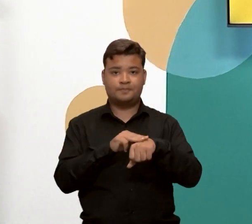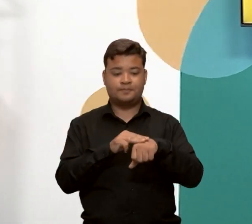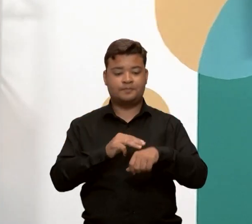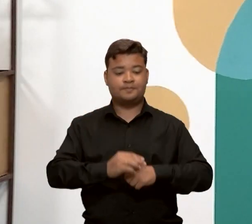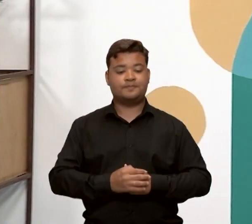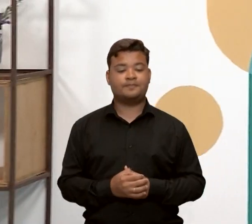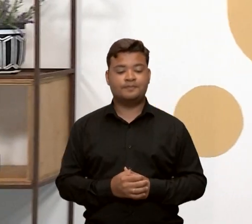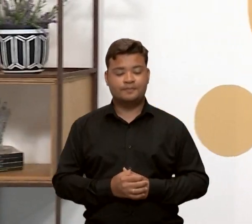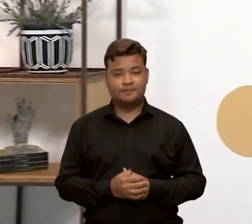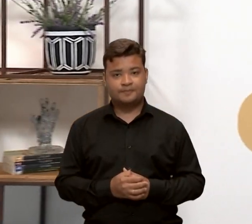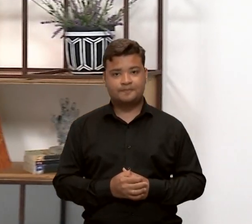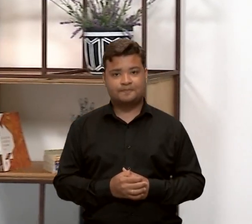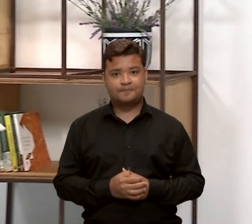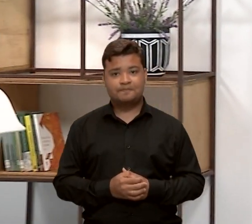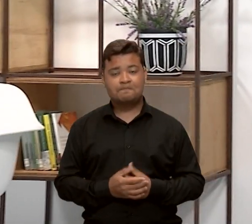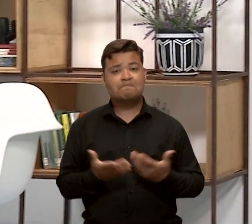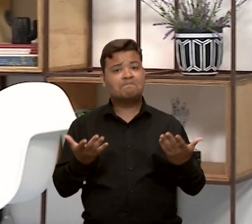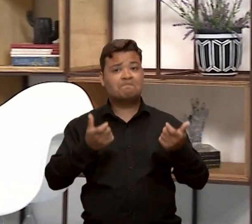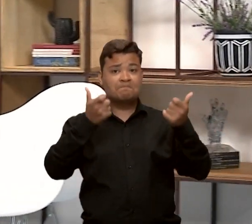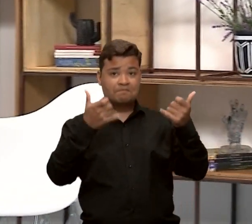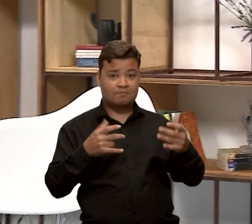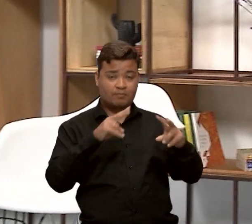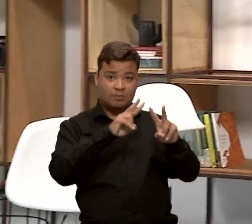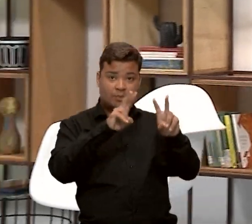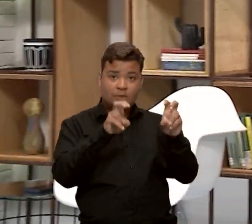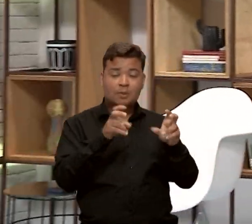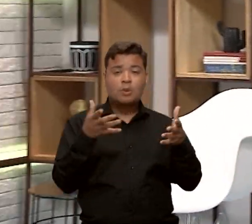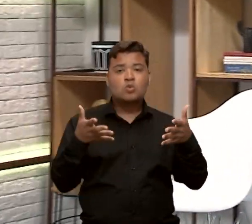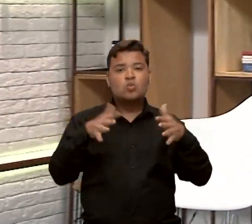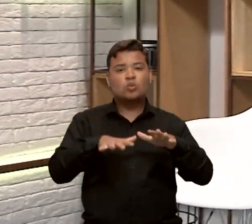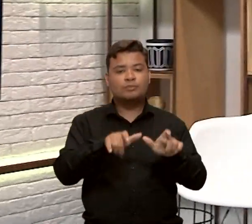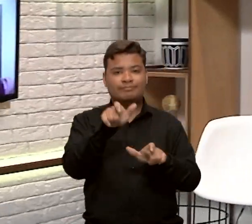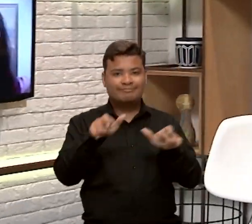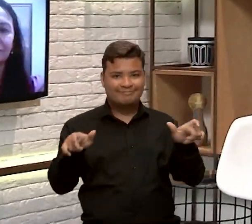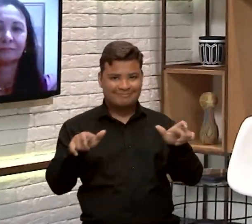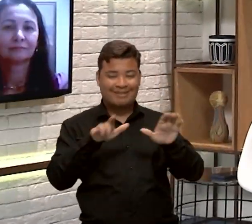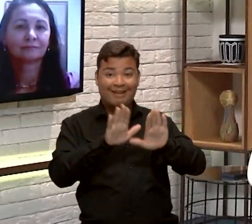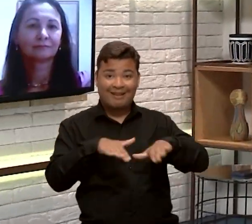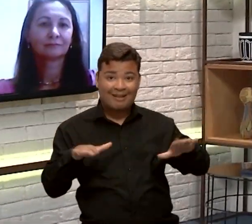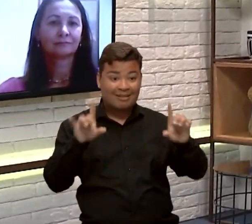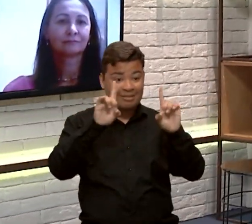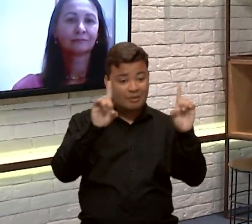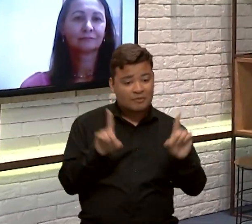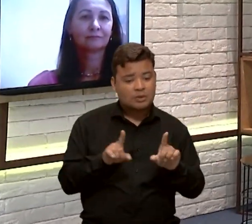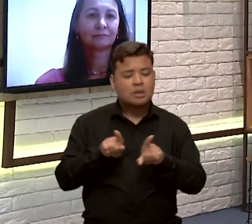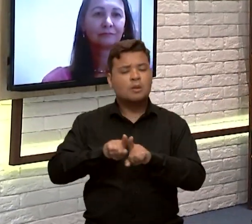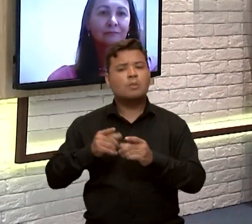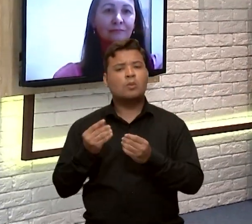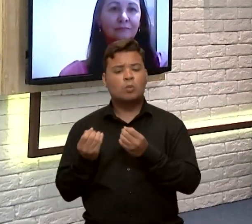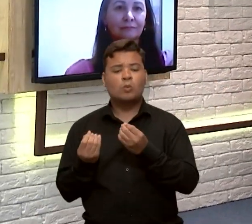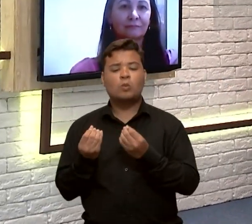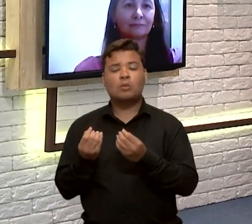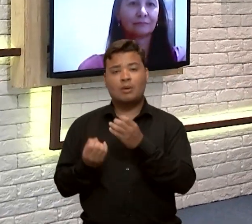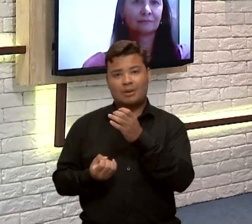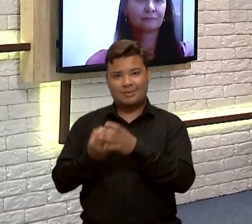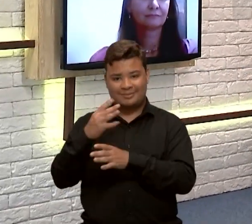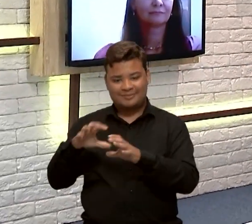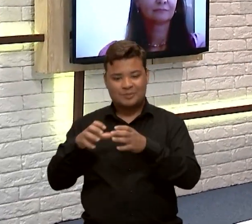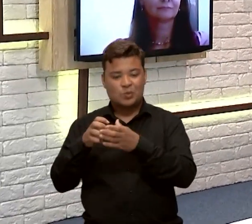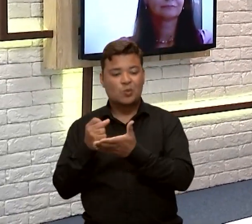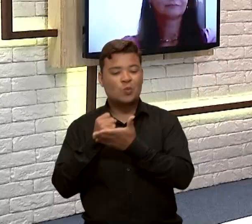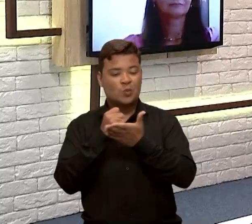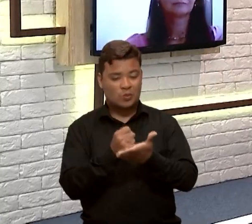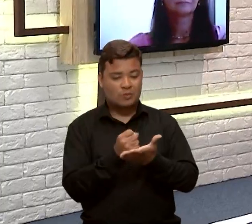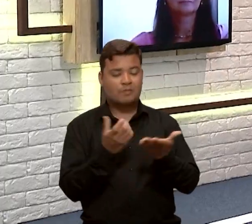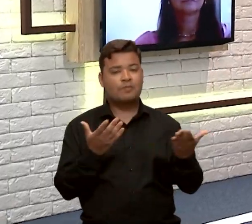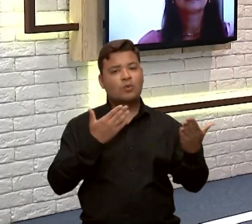Bom, e para falar sobre a inclusão de crianças com deficiência e essas redes de apoio, nós vamos conversar com a